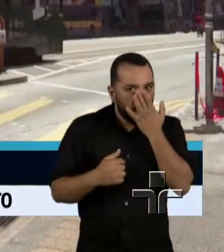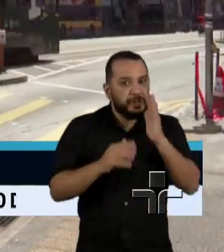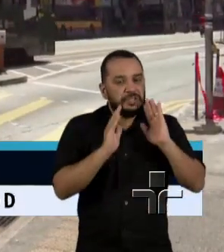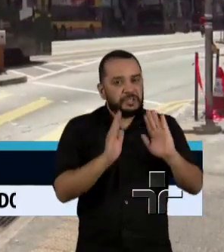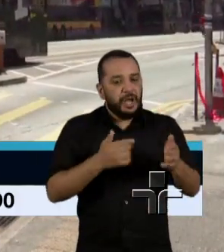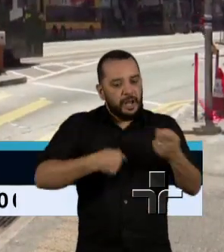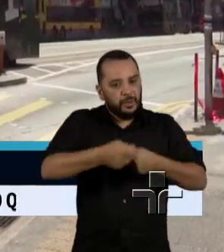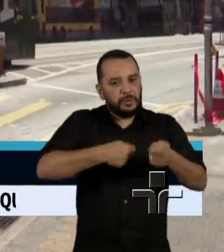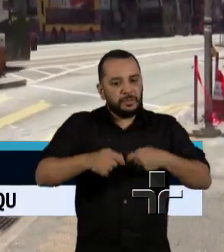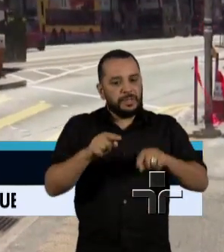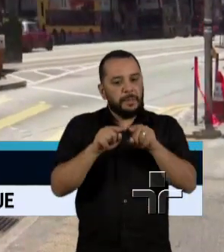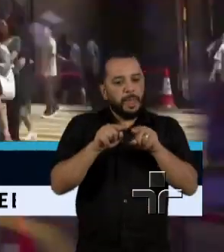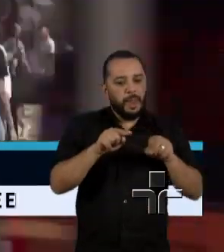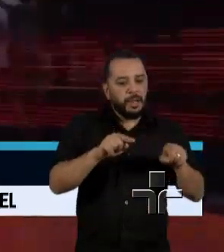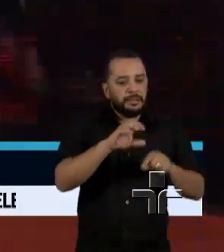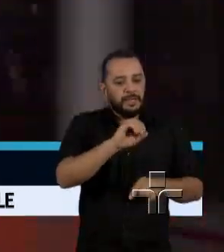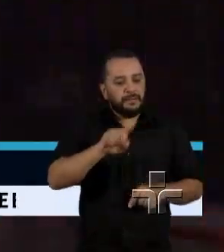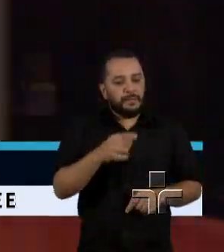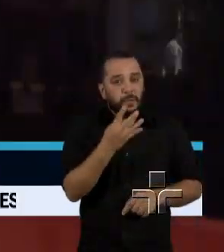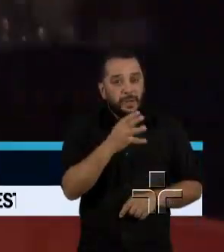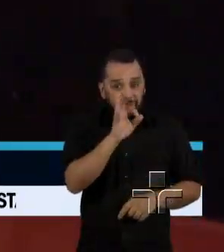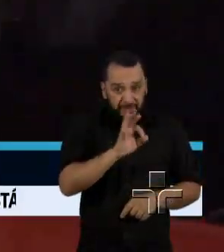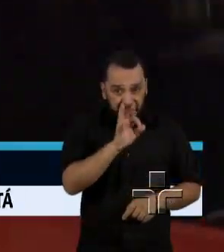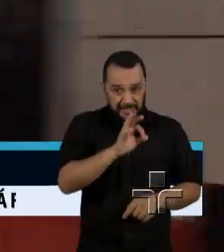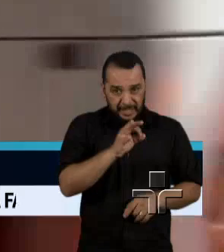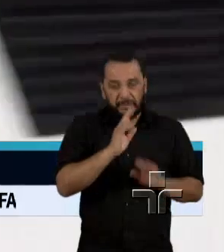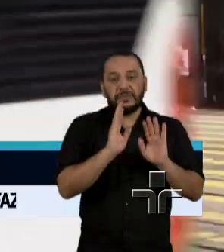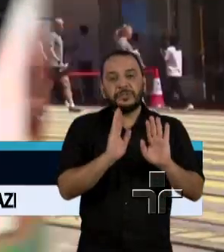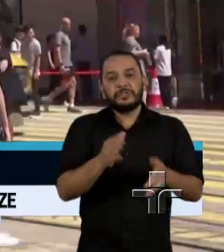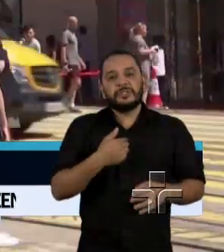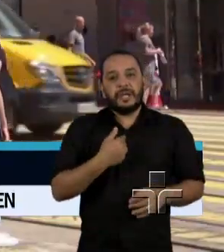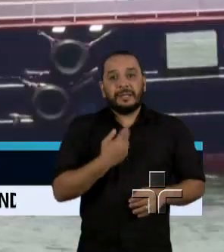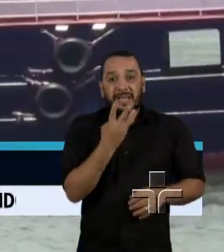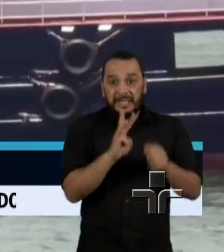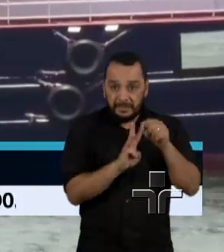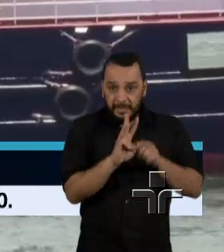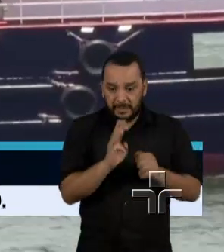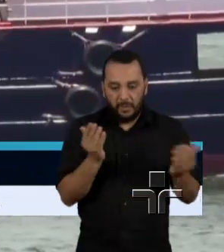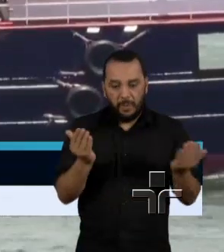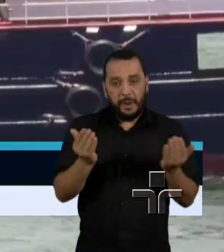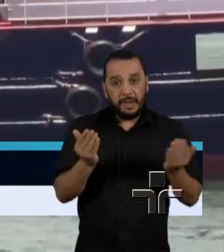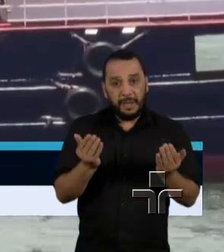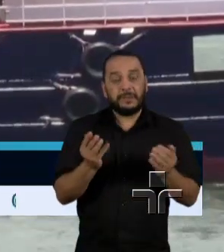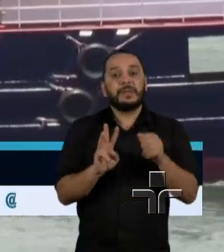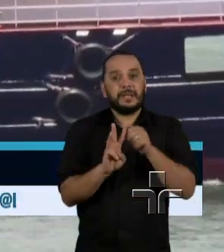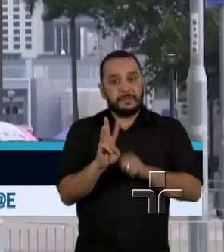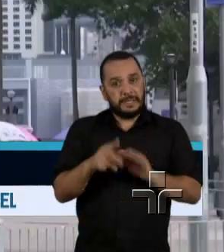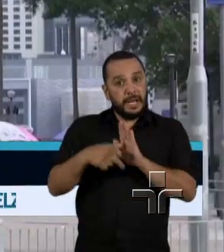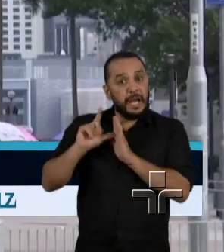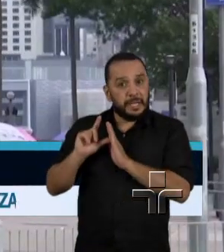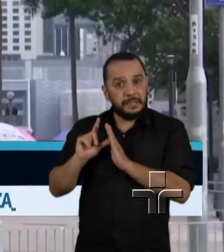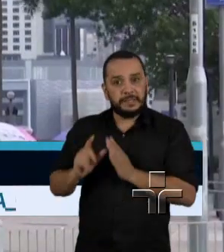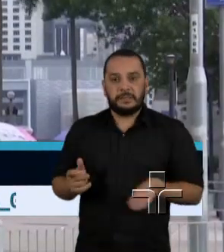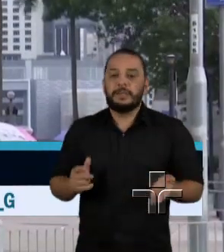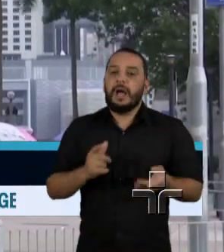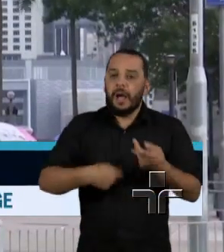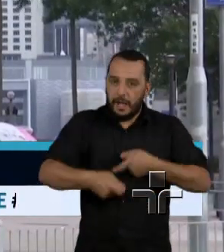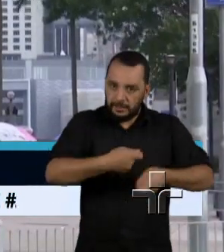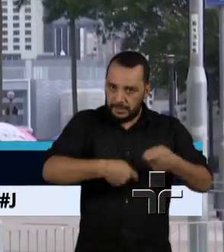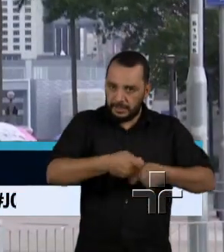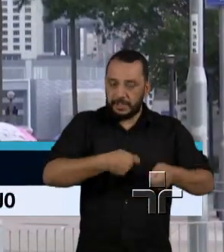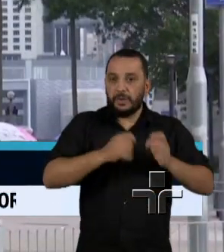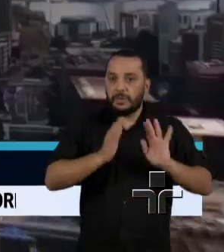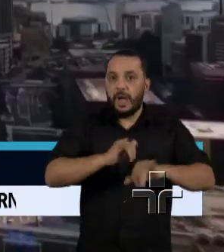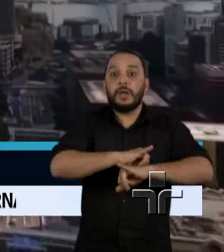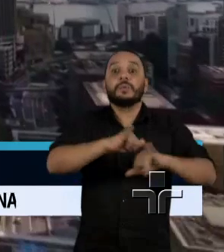recuou 0,4% no segundo trimestre, na comparação com os 3 meses anteriores. A administração já